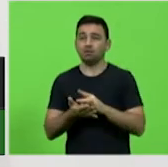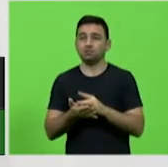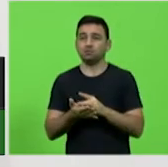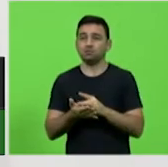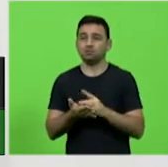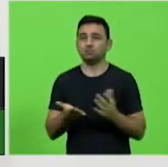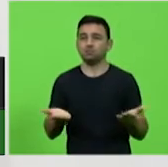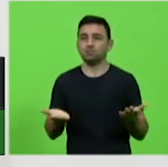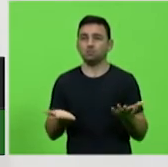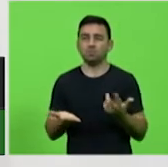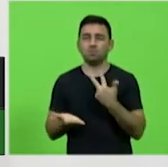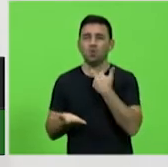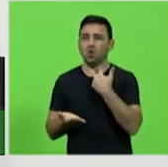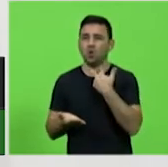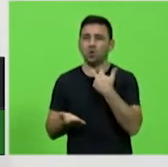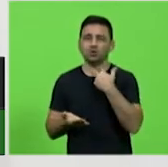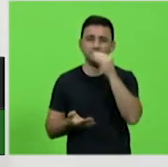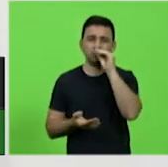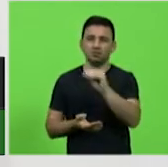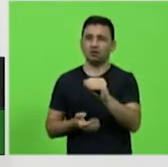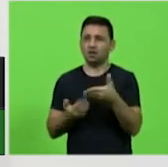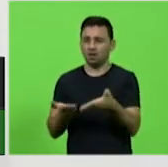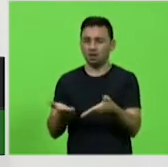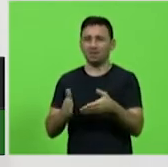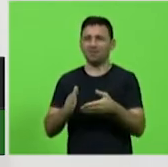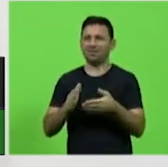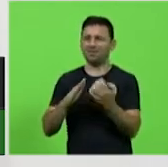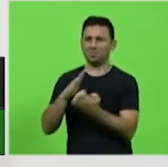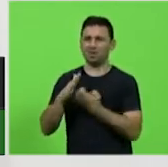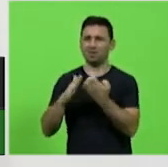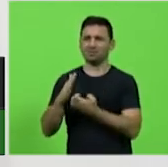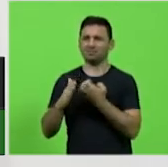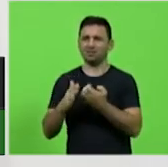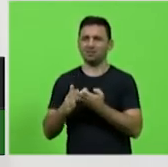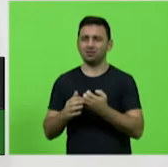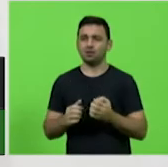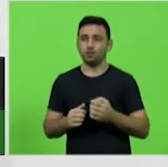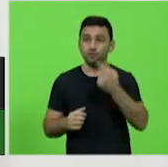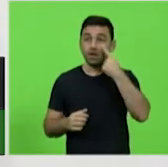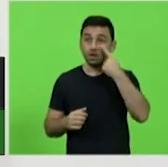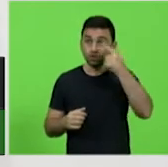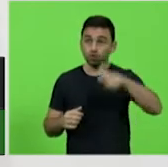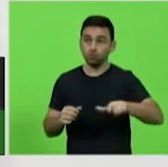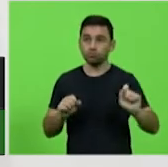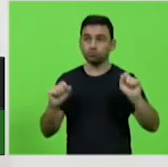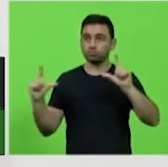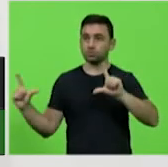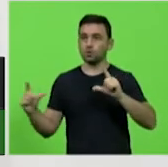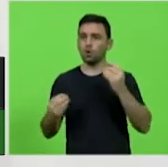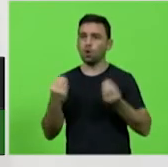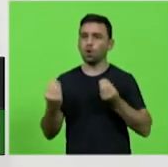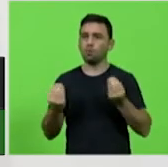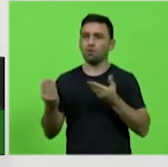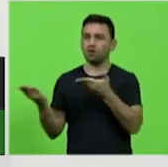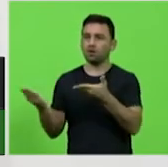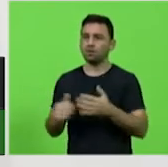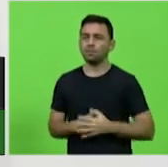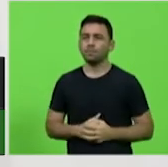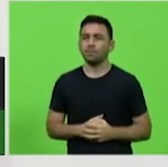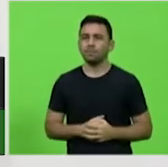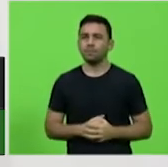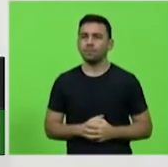não pode ser negada pela concessionária Arteris. Bota de novo na tela, como foi negado. Isso é